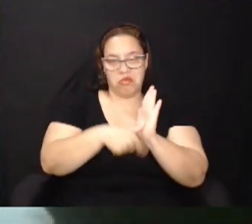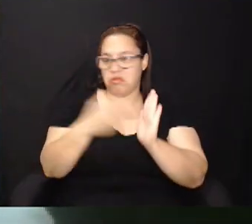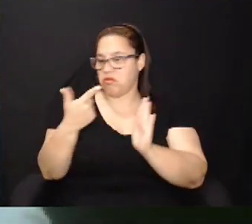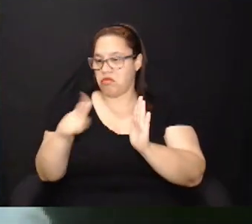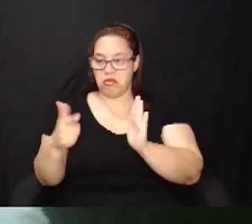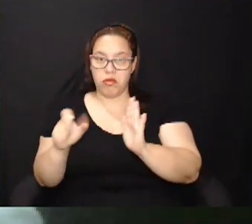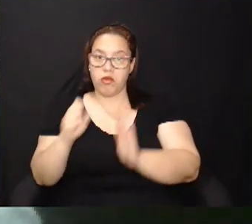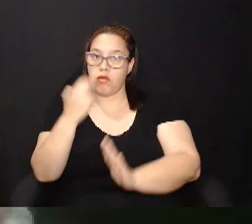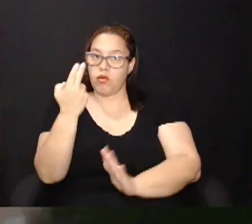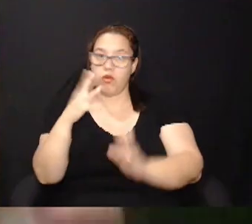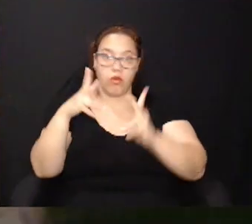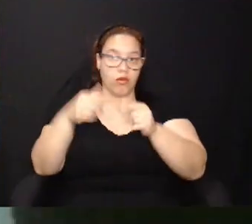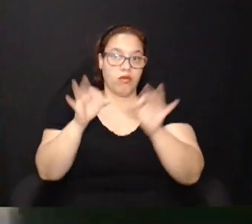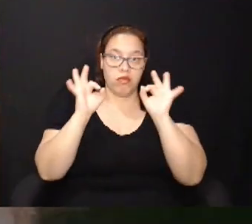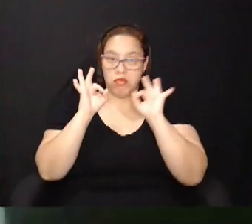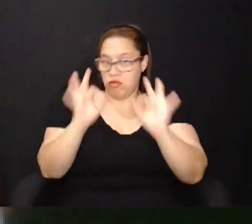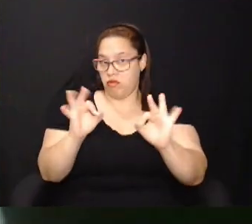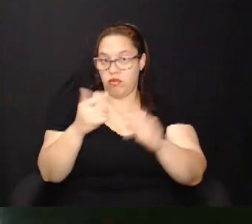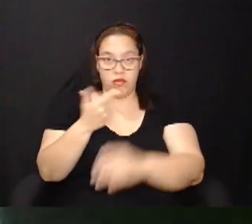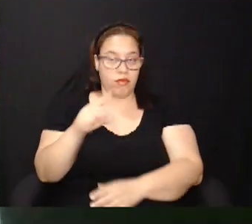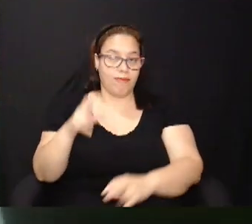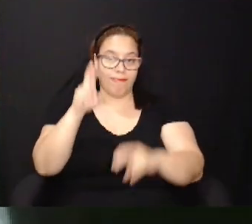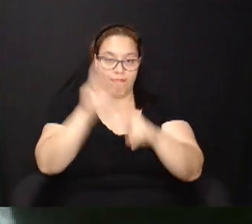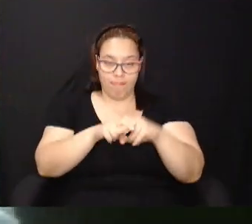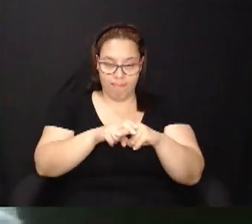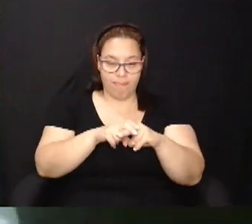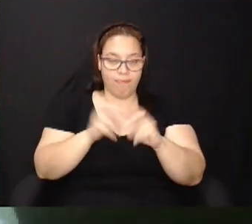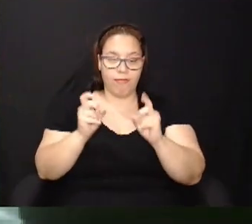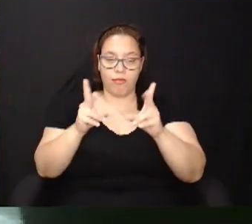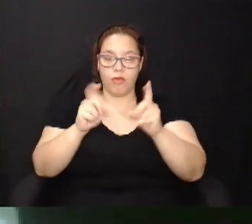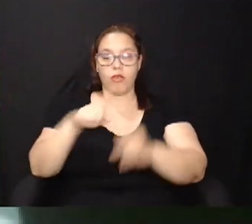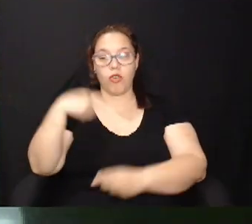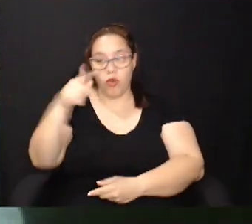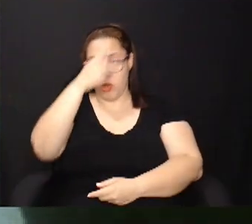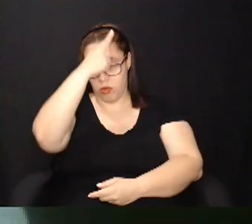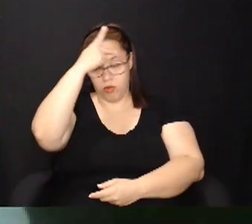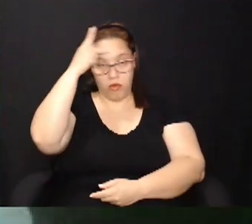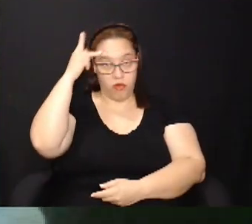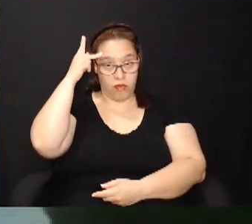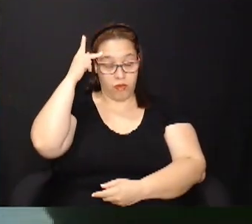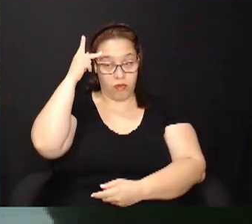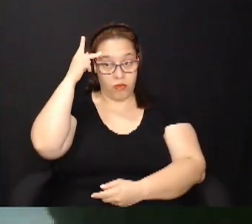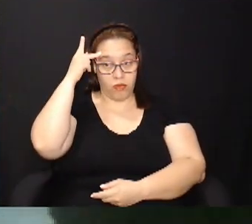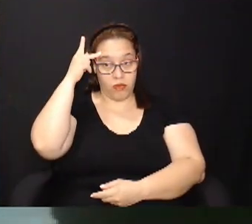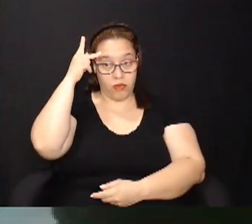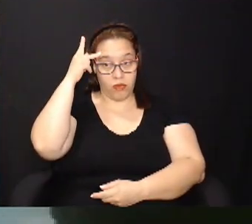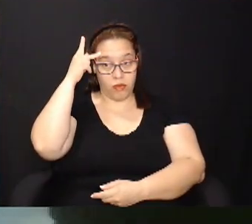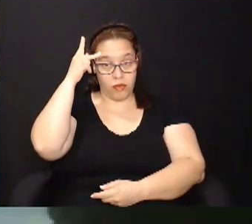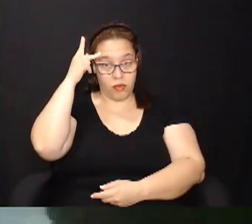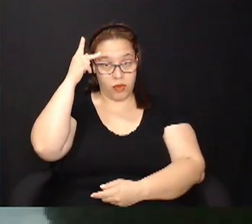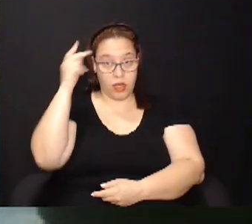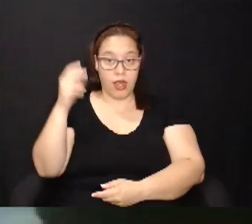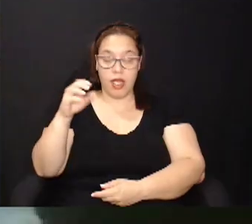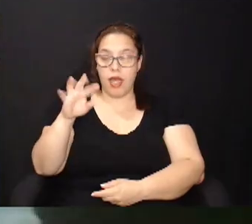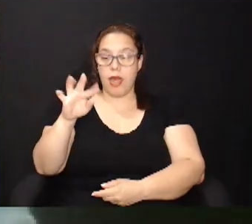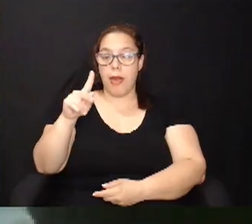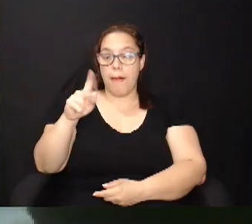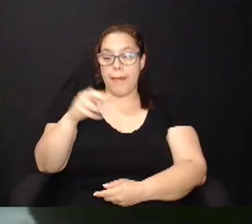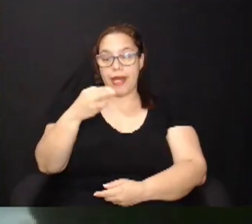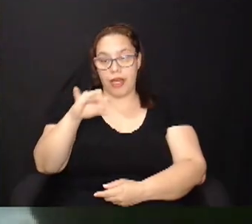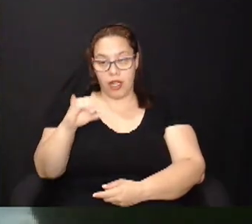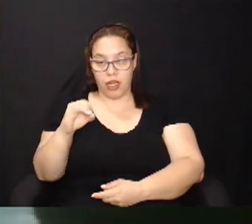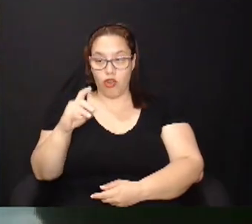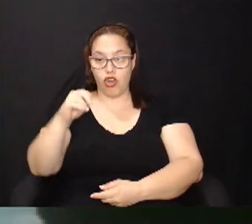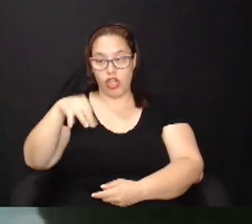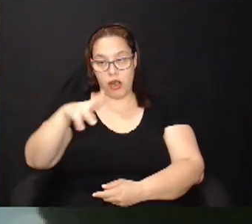tudo bonitinho, só que não tem o seu assento porque eles venderam para outra pessoa. No caso de preterição de embarque, qual é o seu direito? Você tem direito de